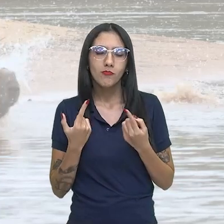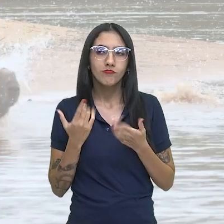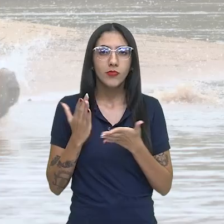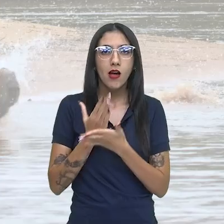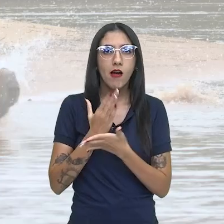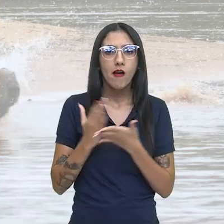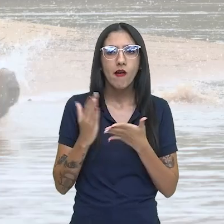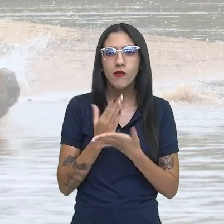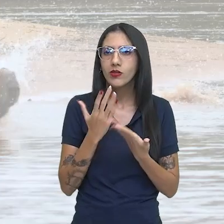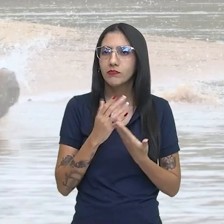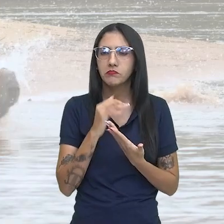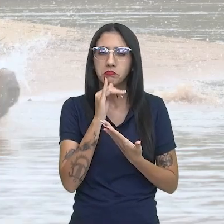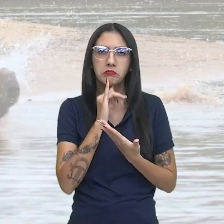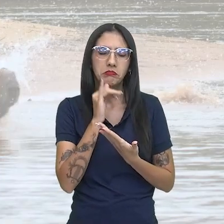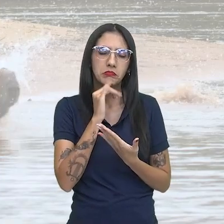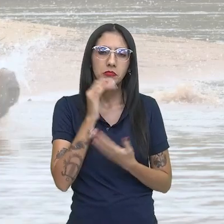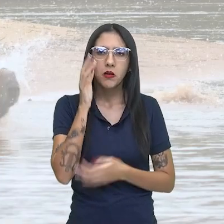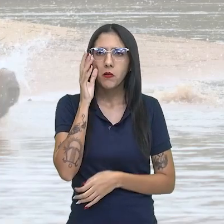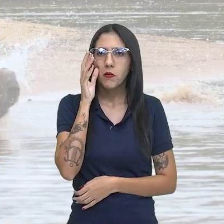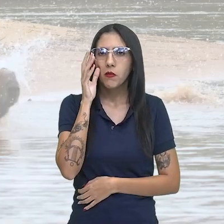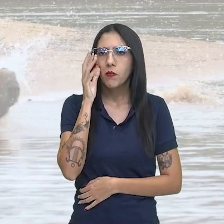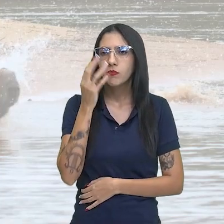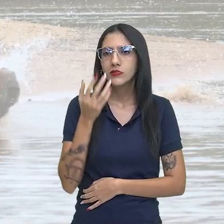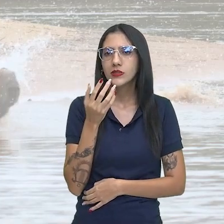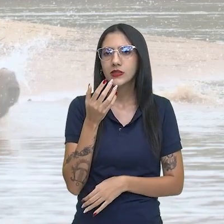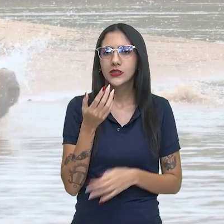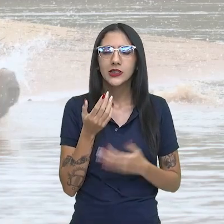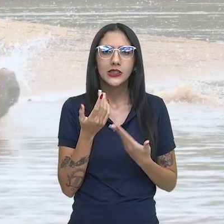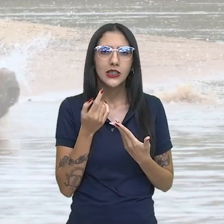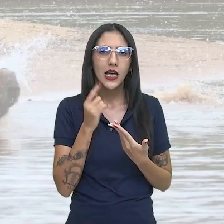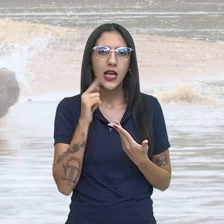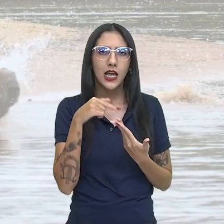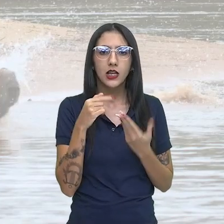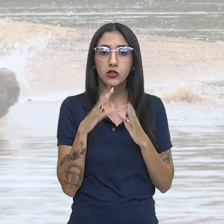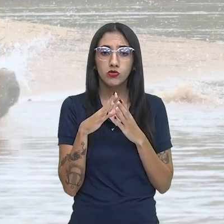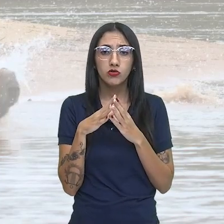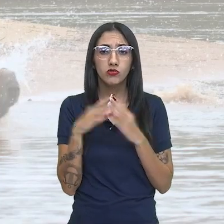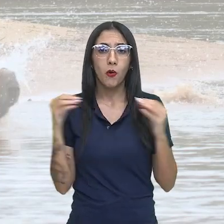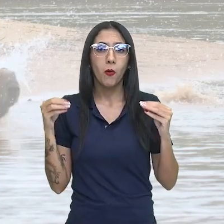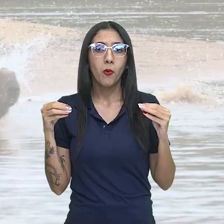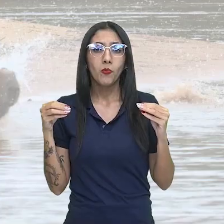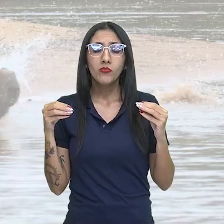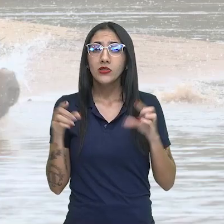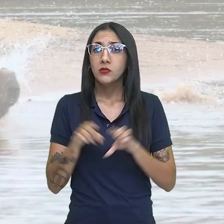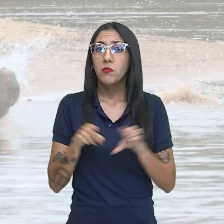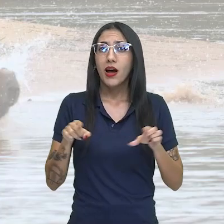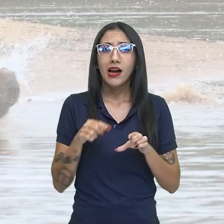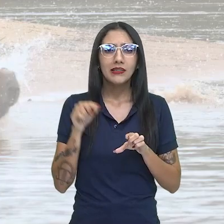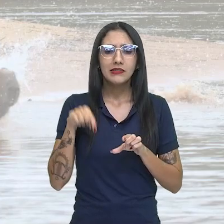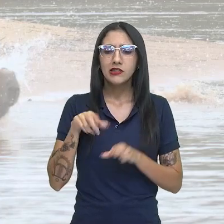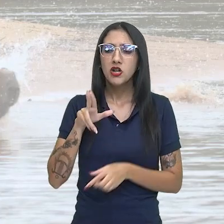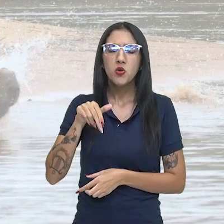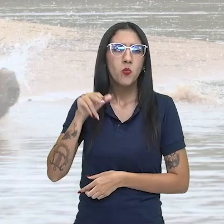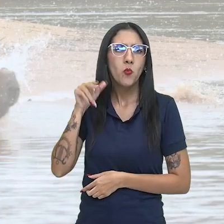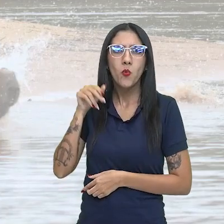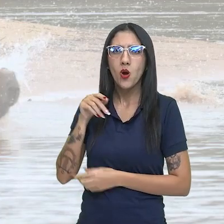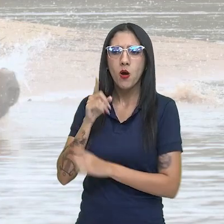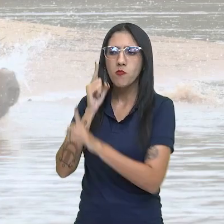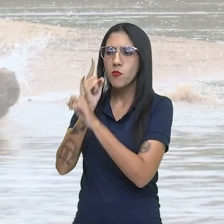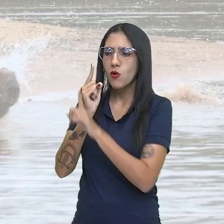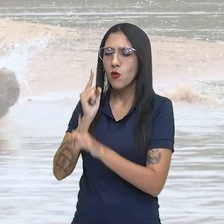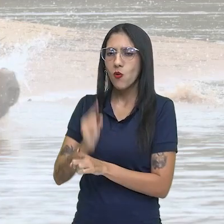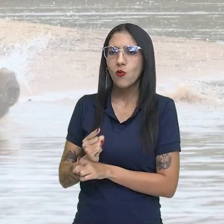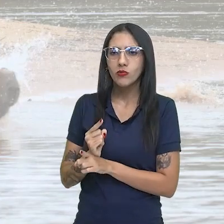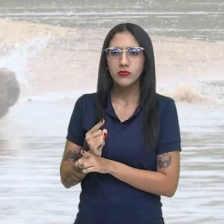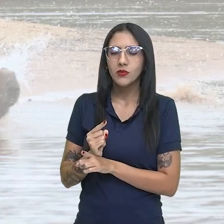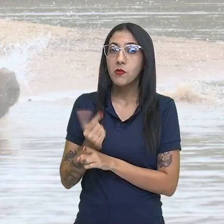ser, digamos assim, serem levadas à extinção, sem nem serem descobertas, sem